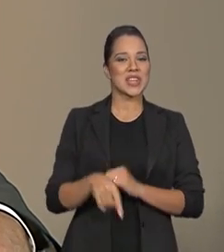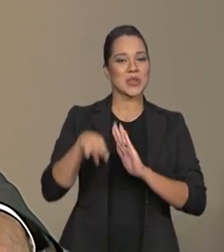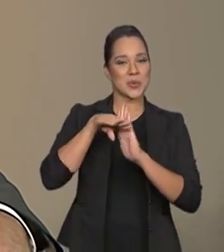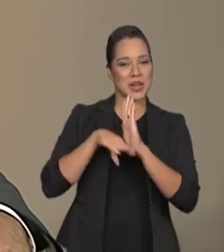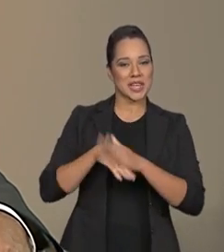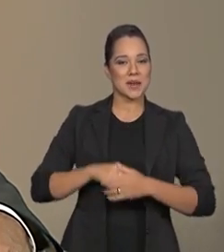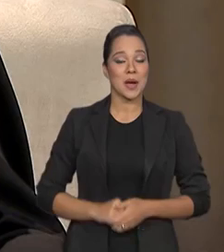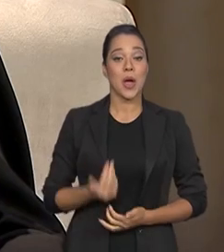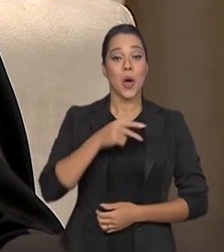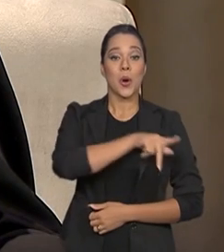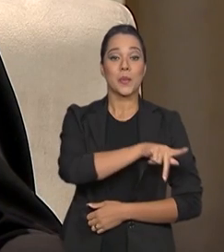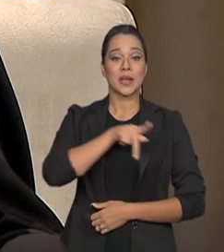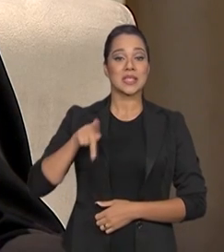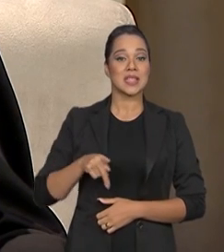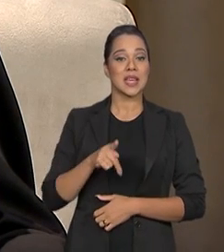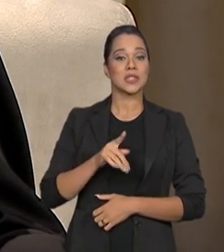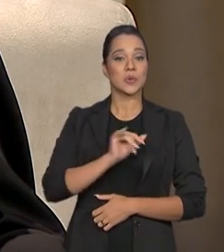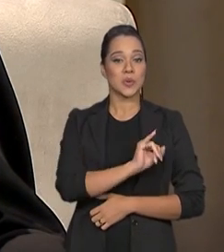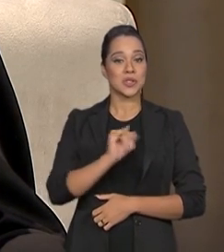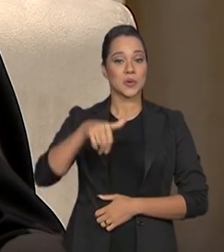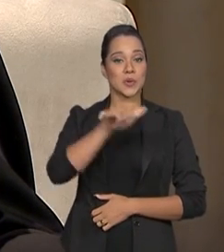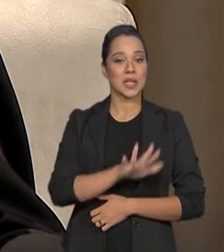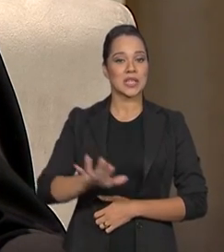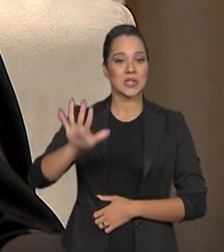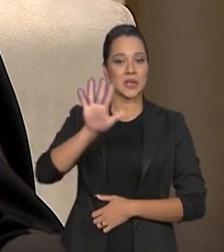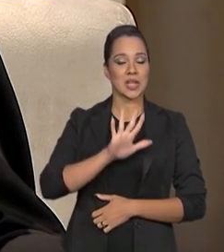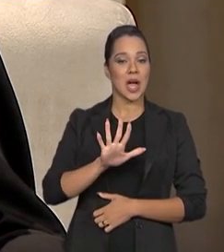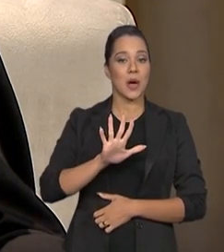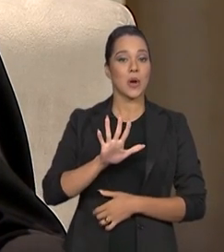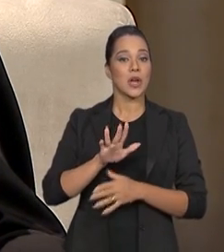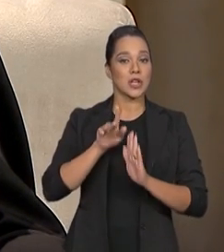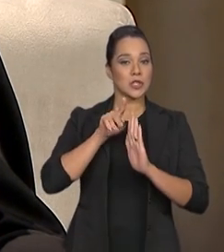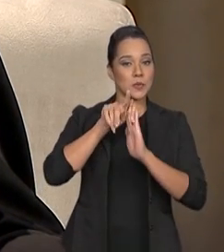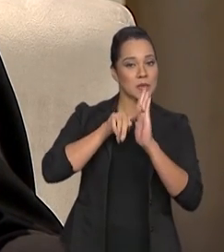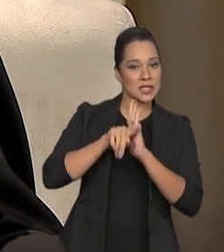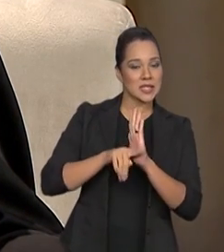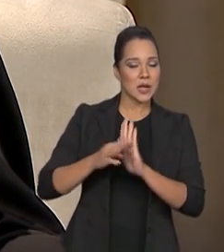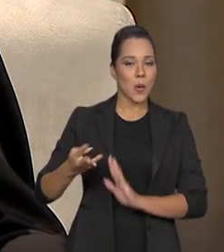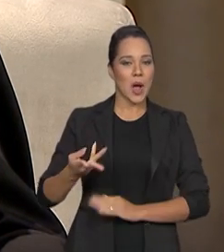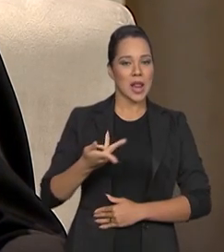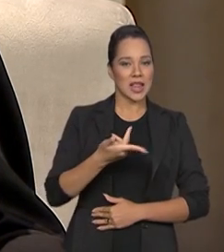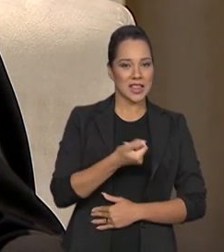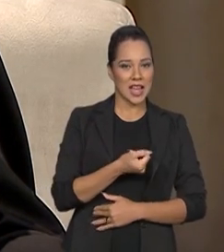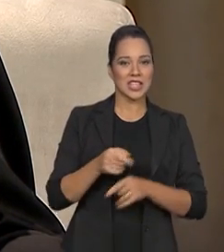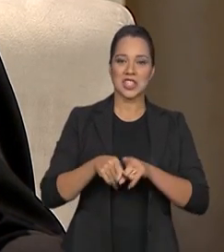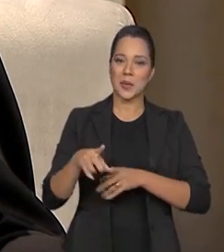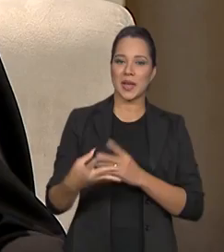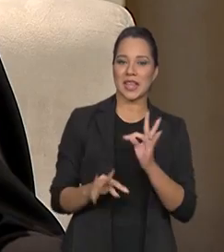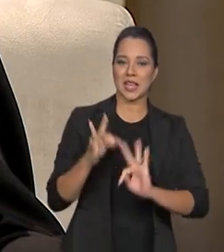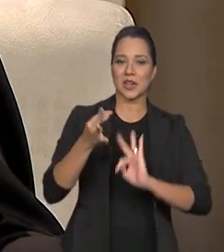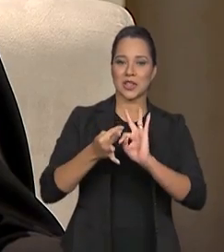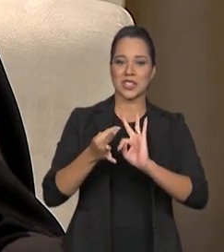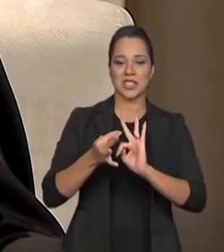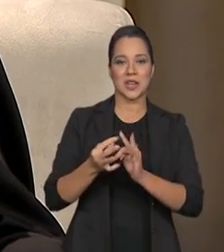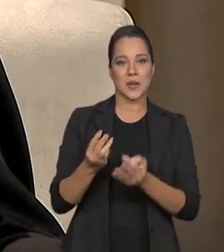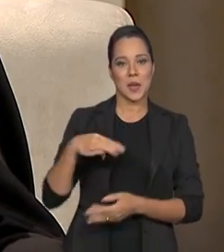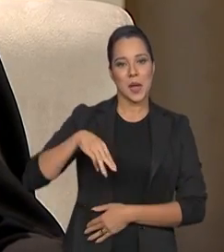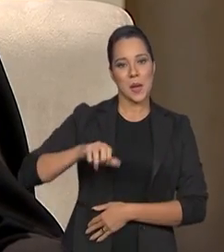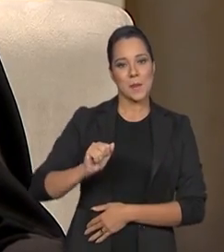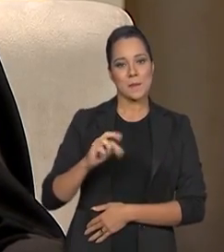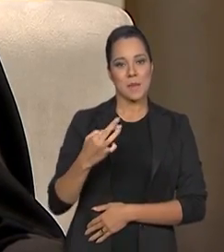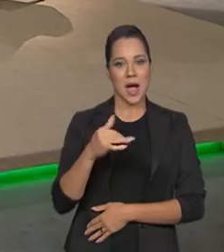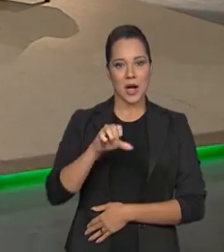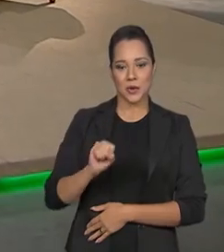Brasil em Pauta o Presidente do Instituto Nacional metrologia qualidade e tecnologia Marcos